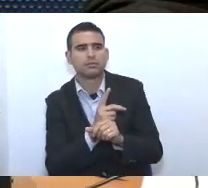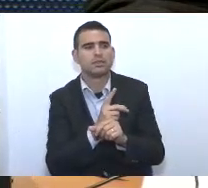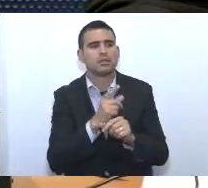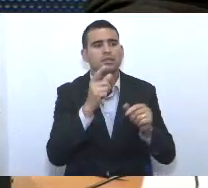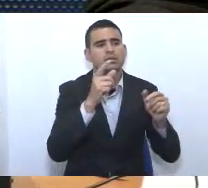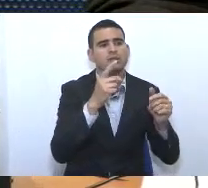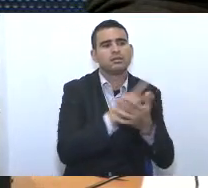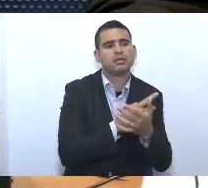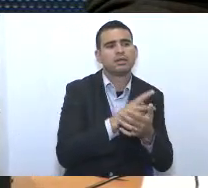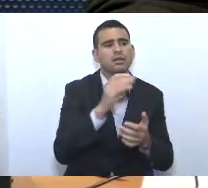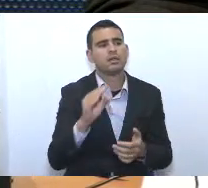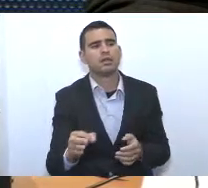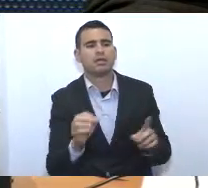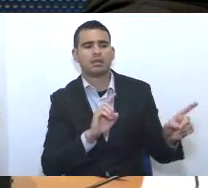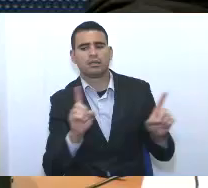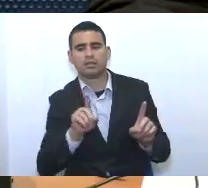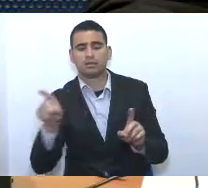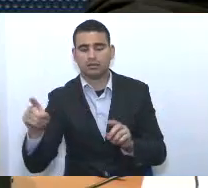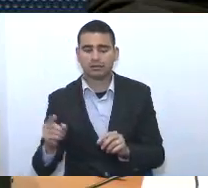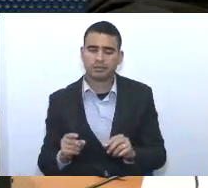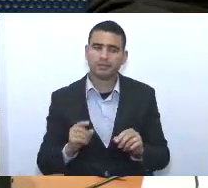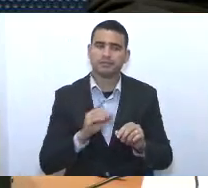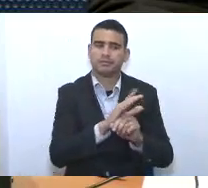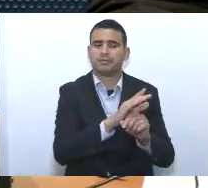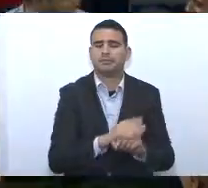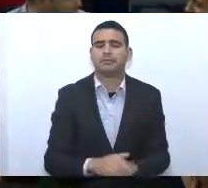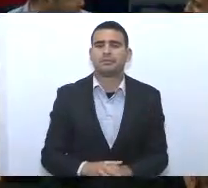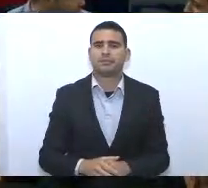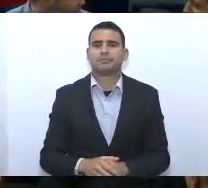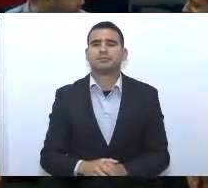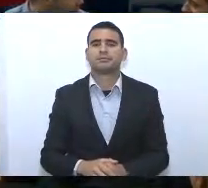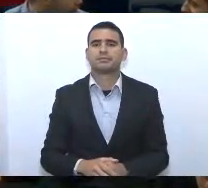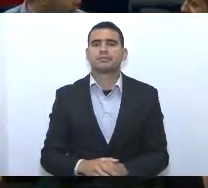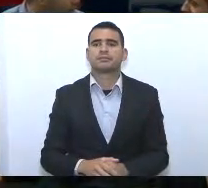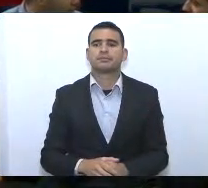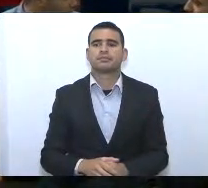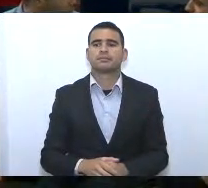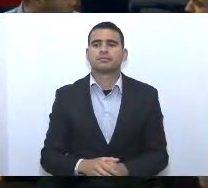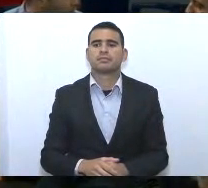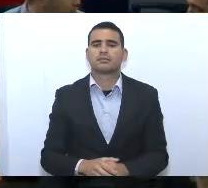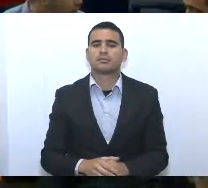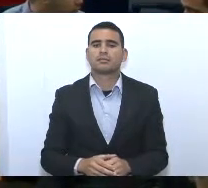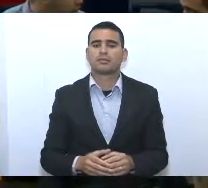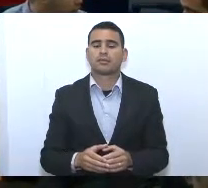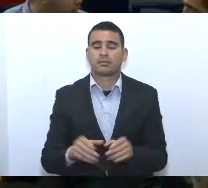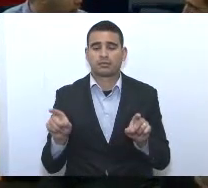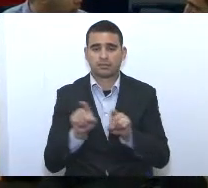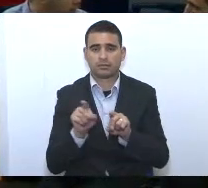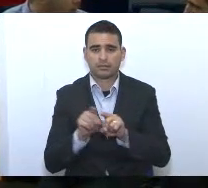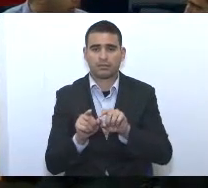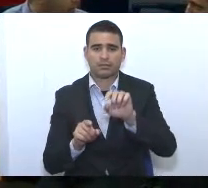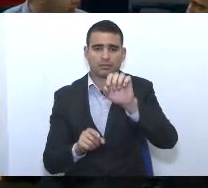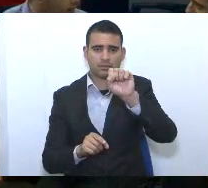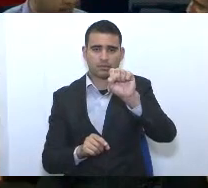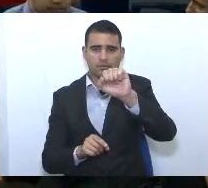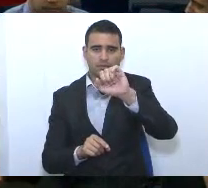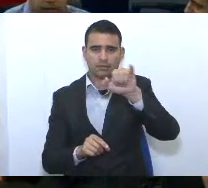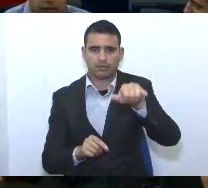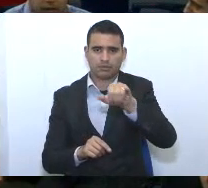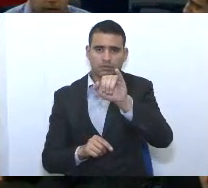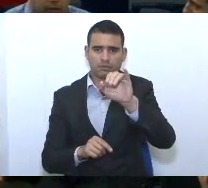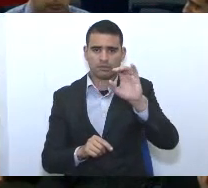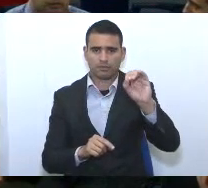sazonais e da educação do consumidor. Temos o SJ04, que é uma outra diretoria ligada à